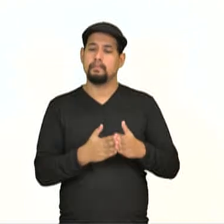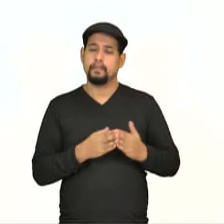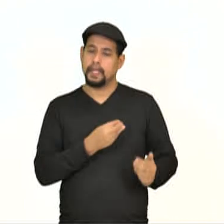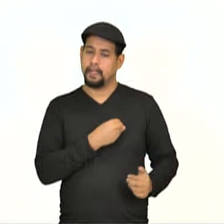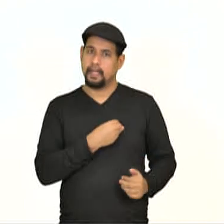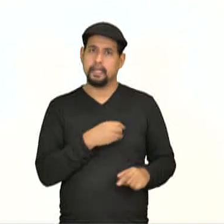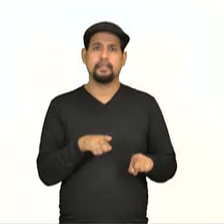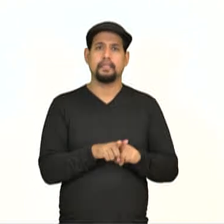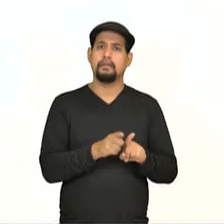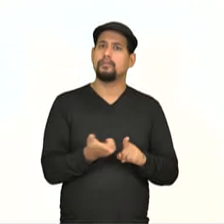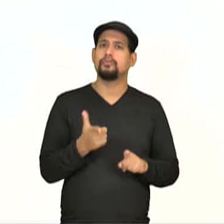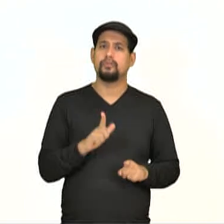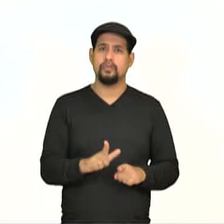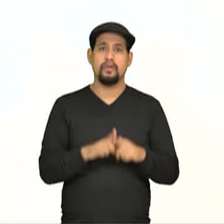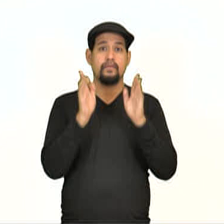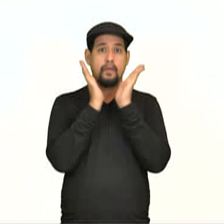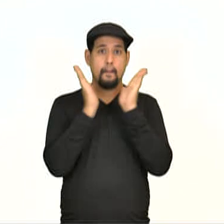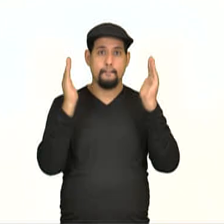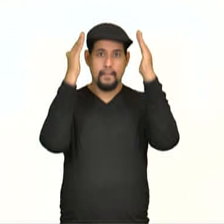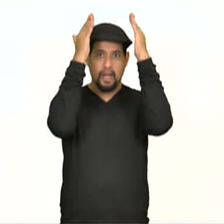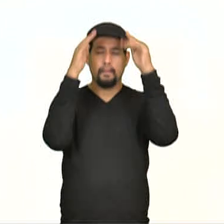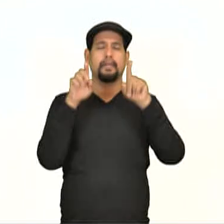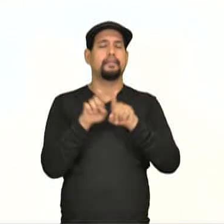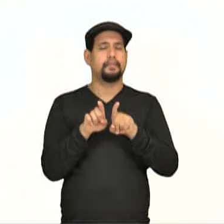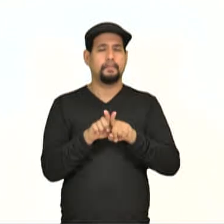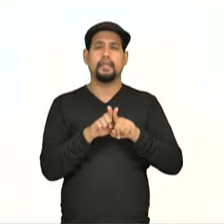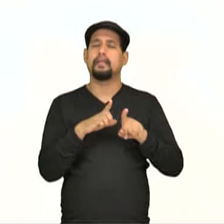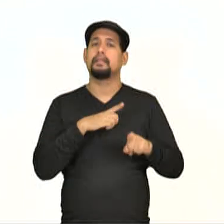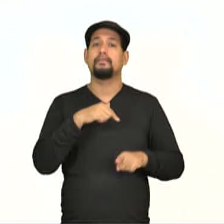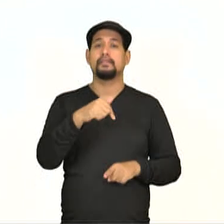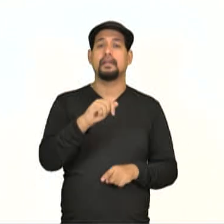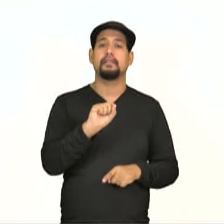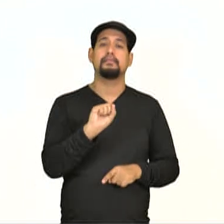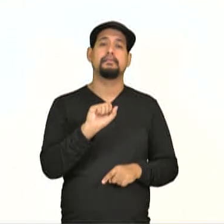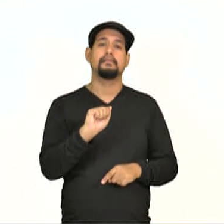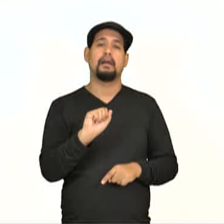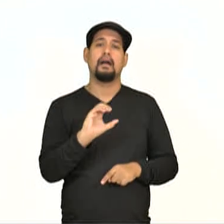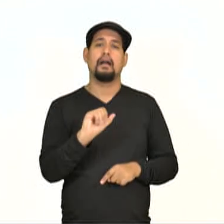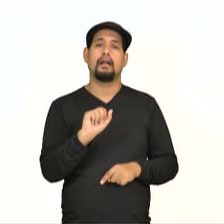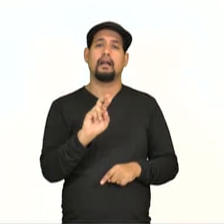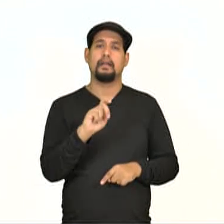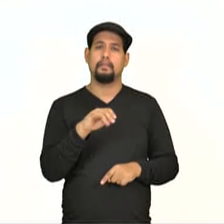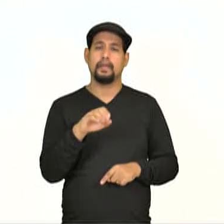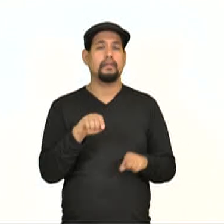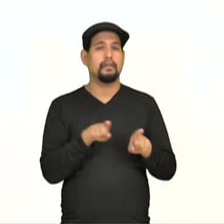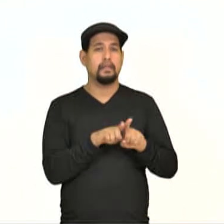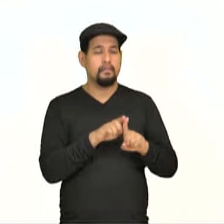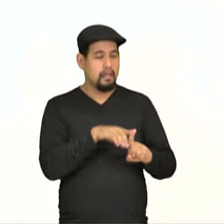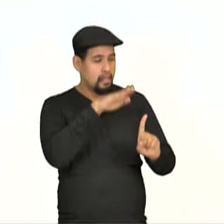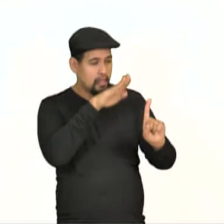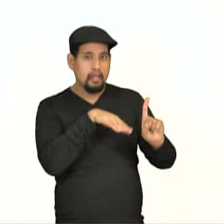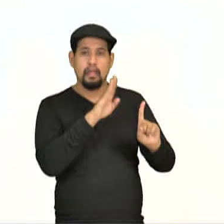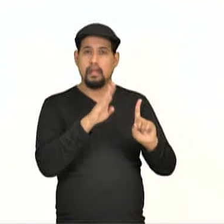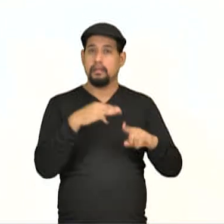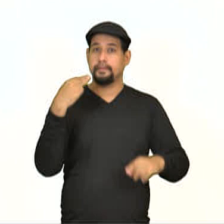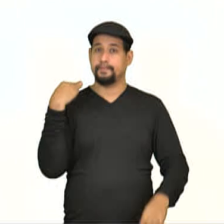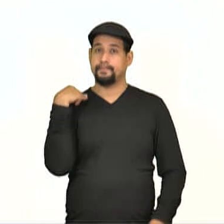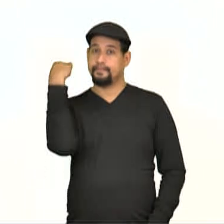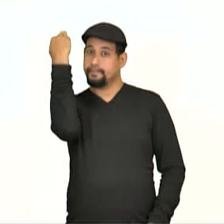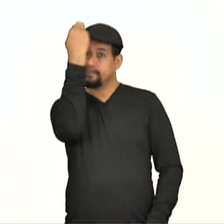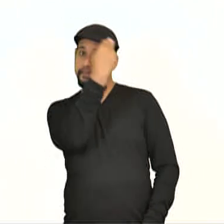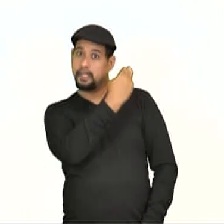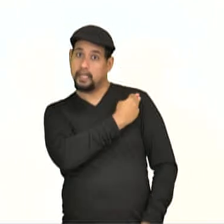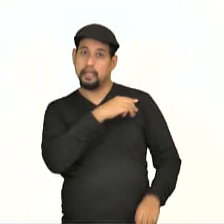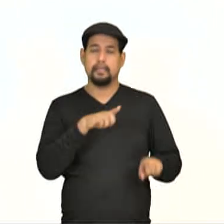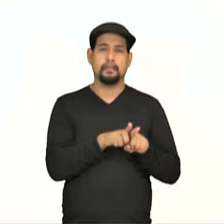Papa, conservou os 7 sacramentos, conservou o culto à Virgem Maria e os santos,